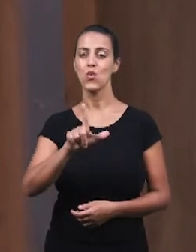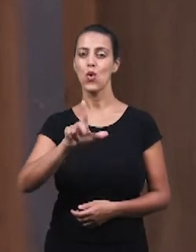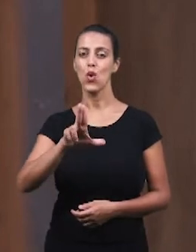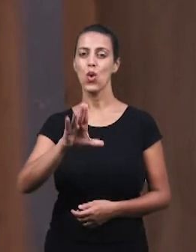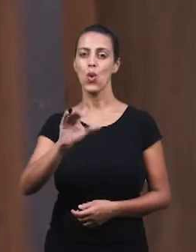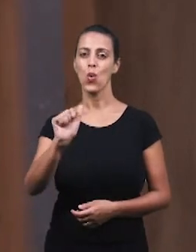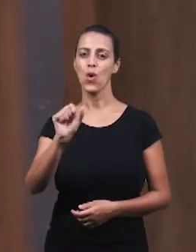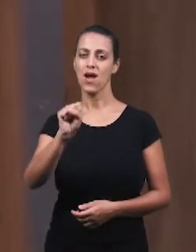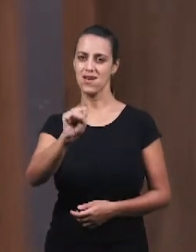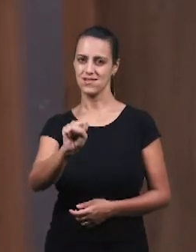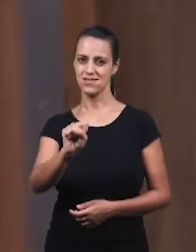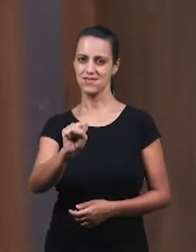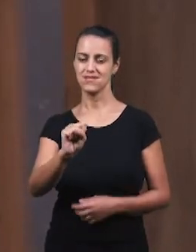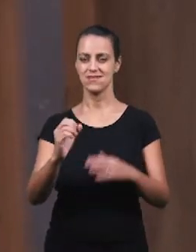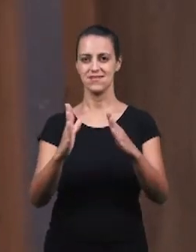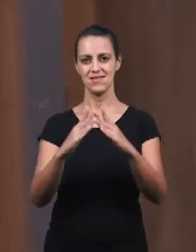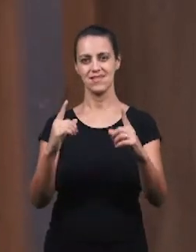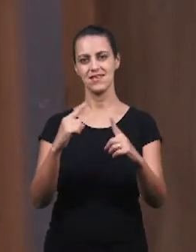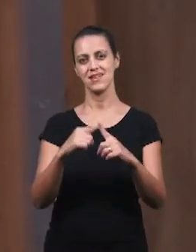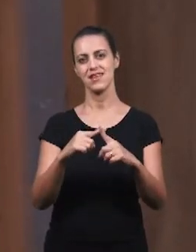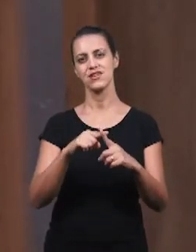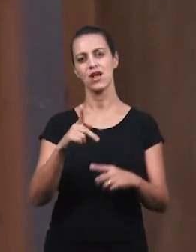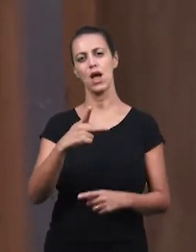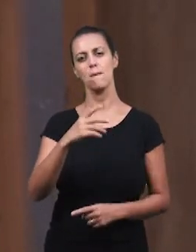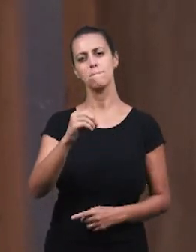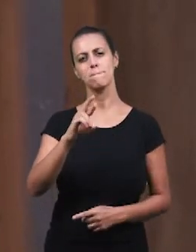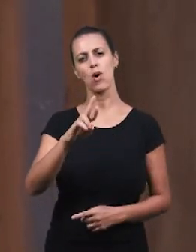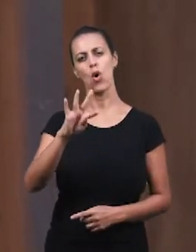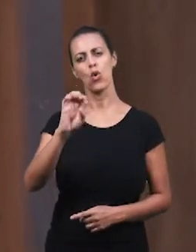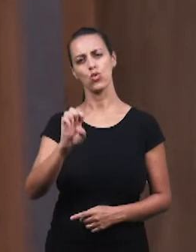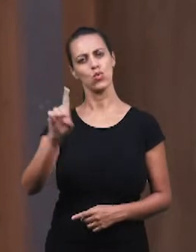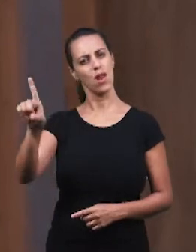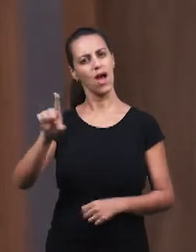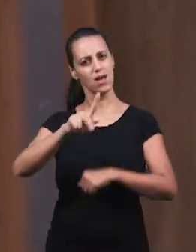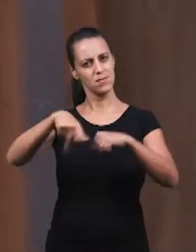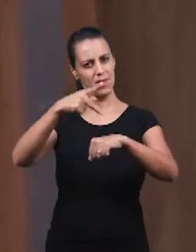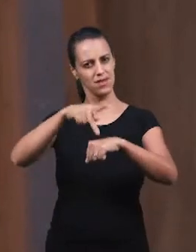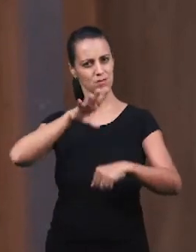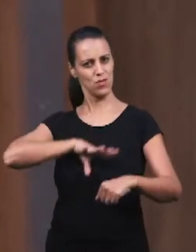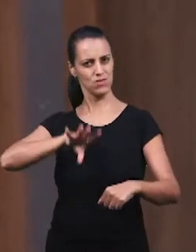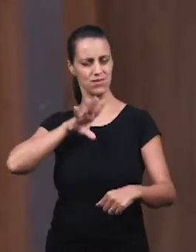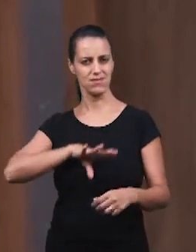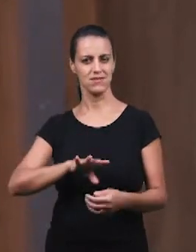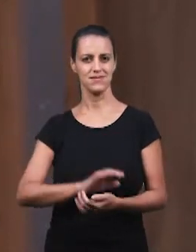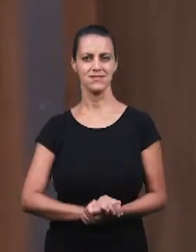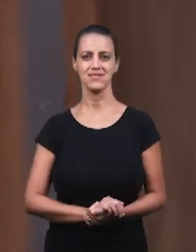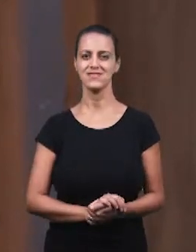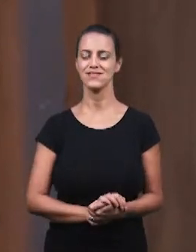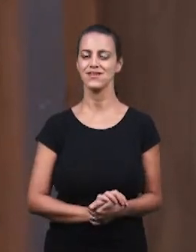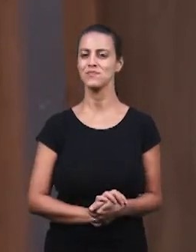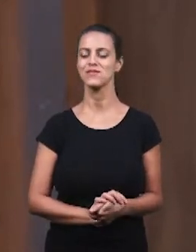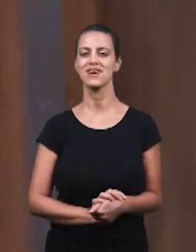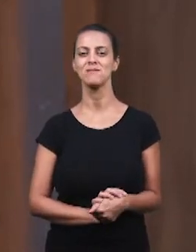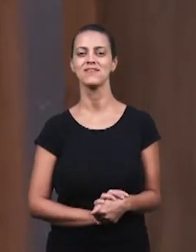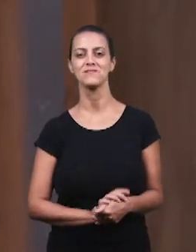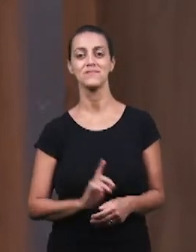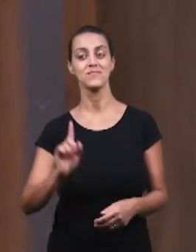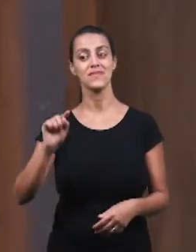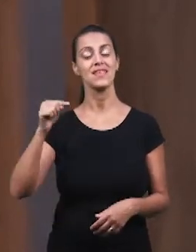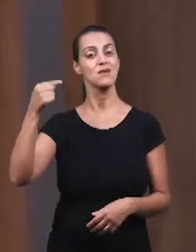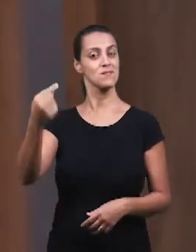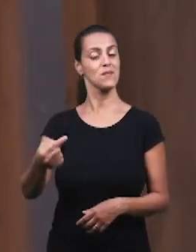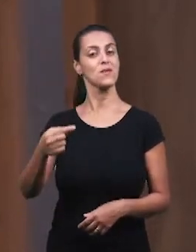Lucas. O Lucas é da nossa igreja lá de Porto, em Portugal. O Lucas vai dar uma segunda